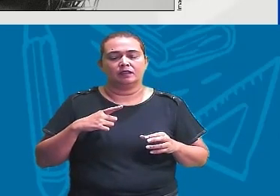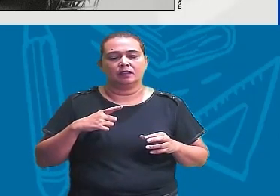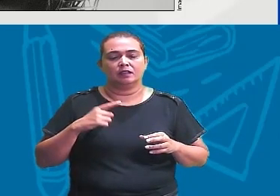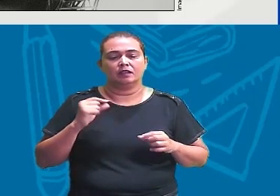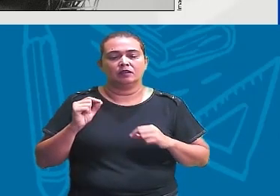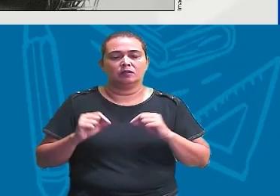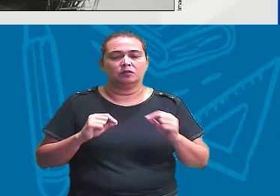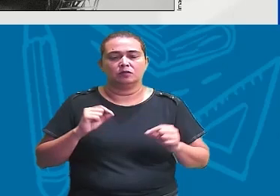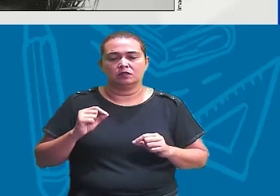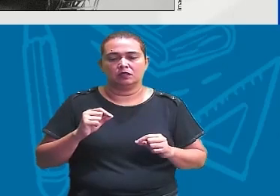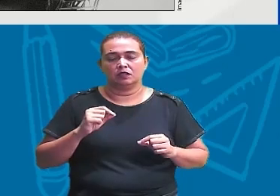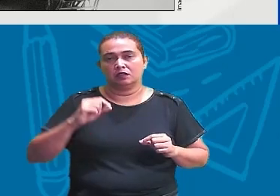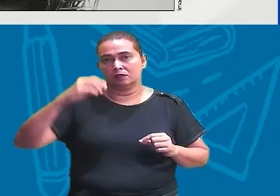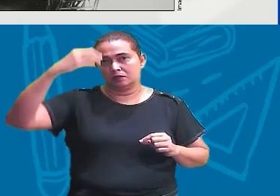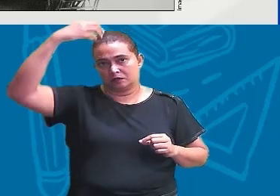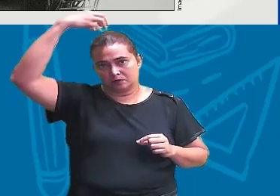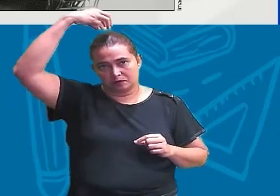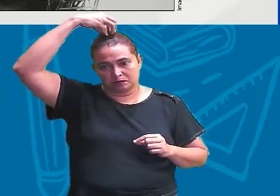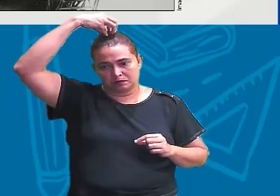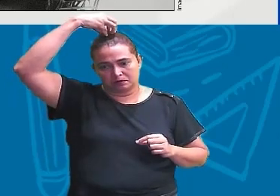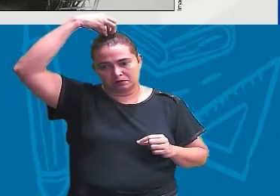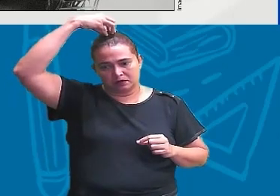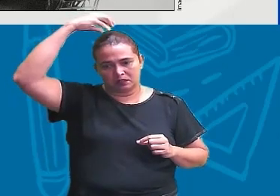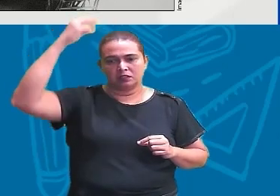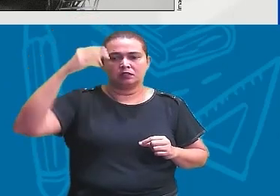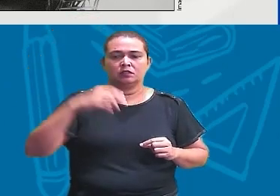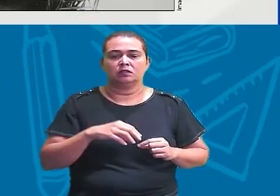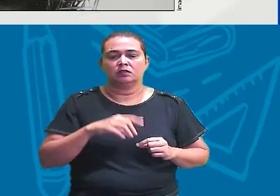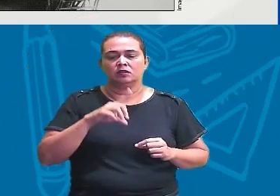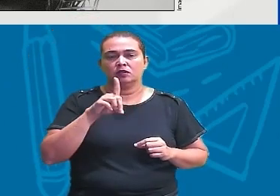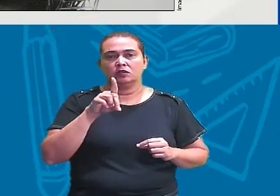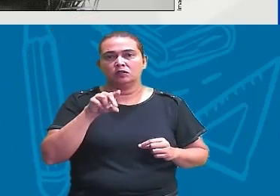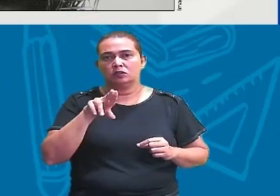viagem do príncipe, né, do arquiduque